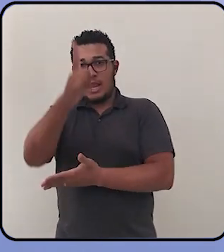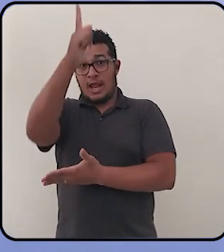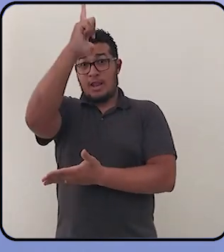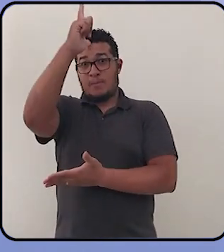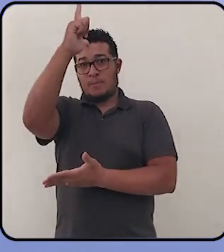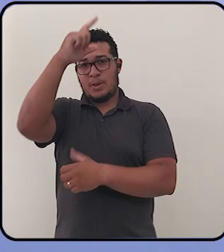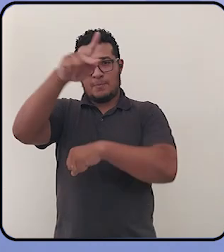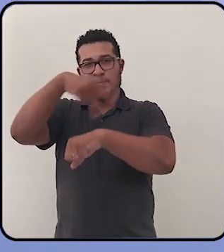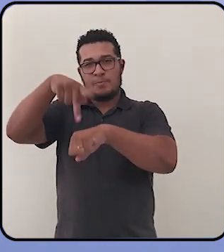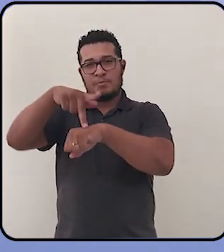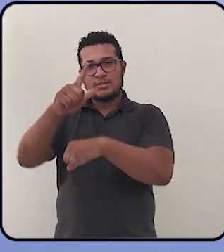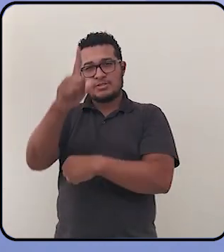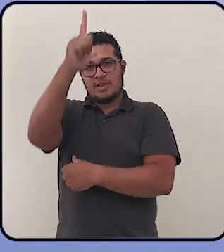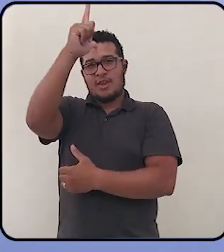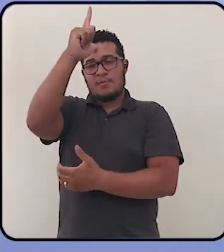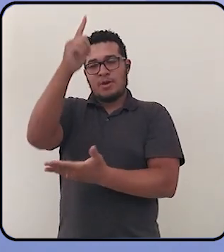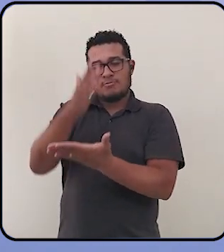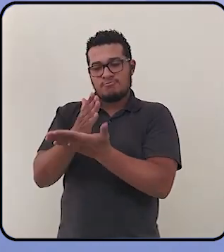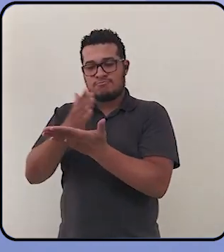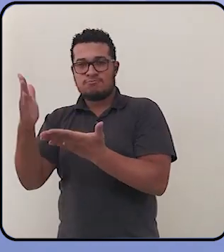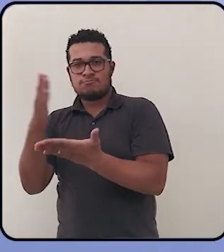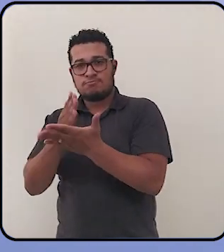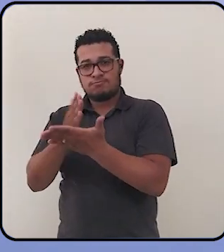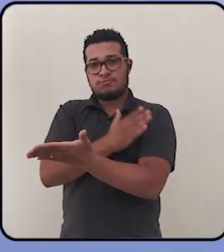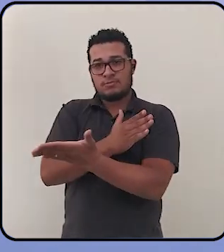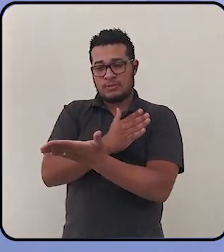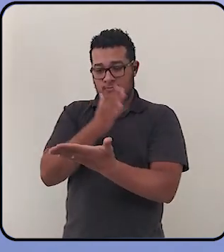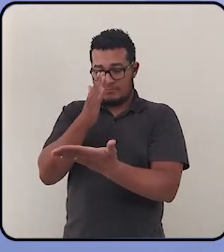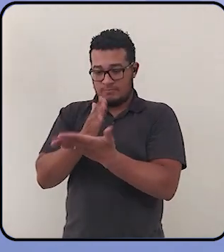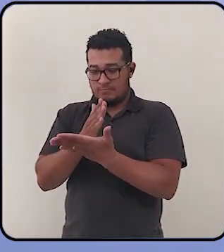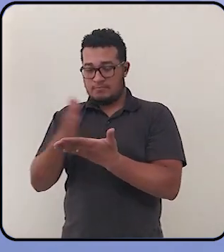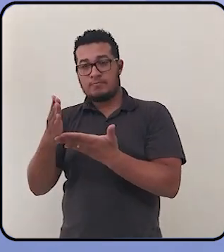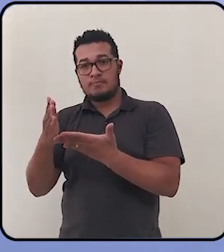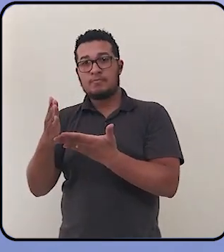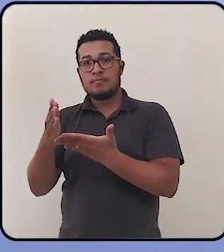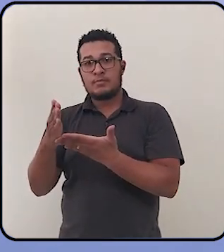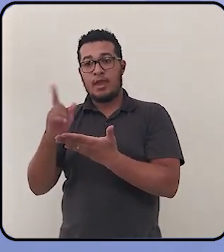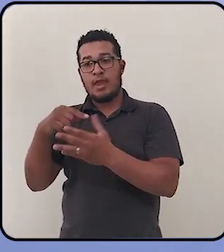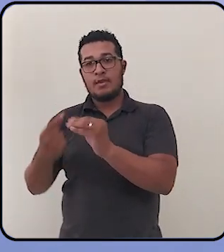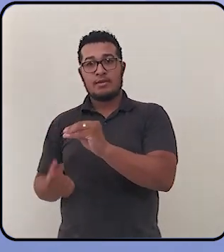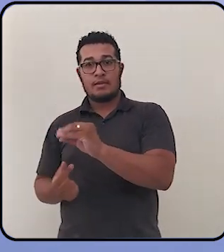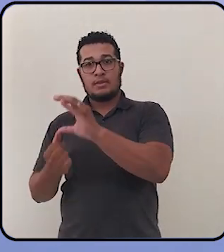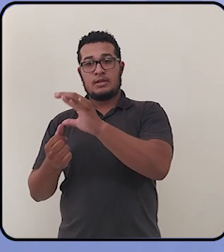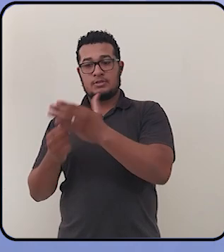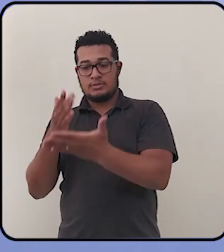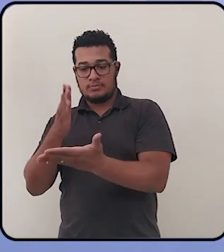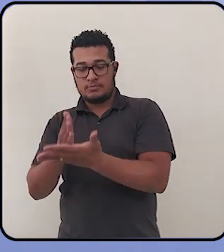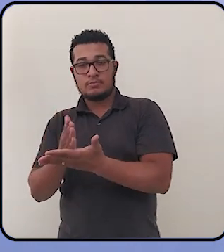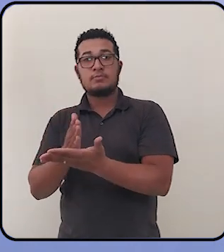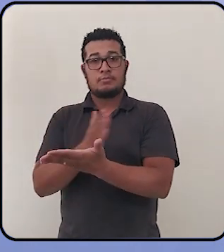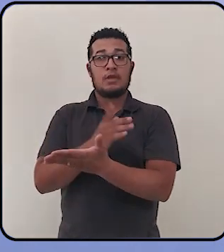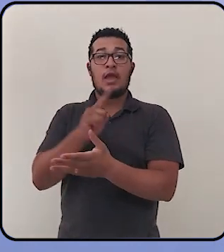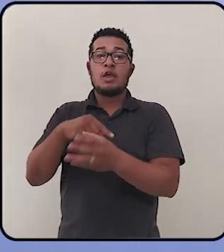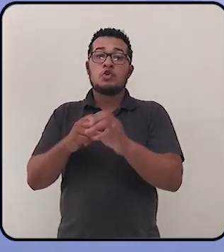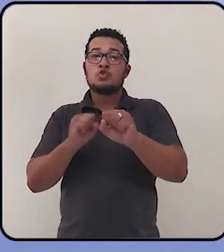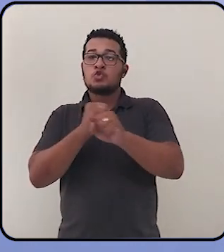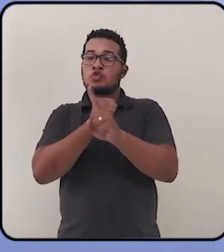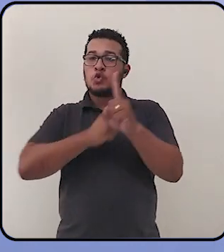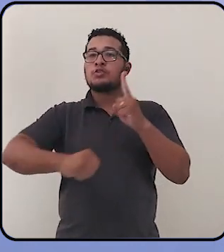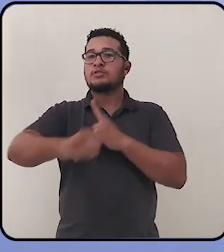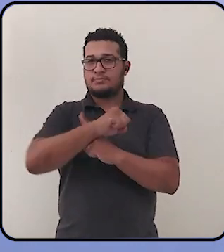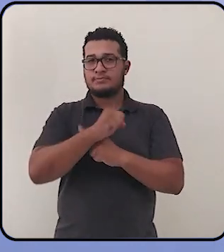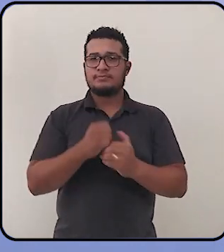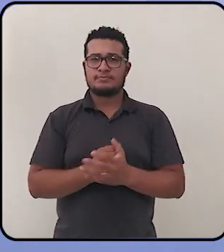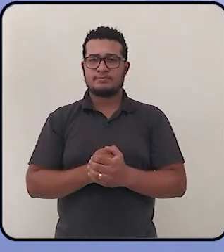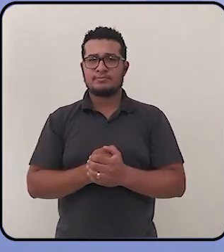e a Alemanha Oriental. Ocidental capitalista, oriental socialista. Além